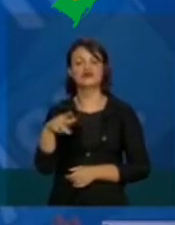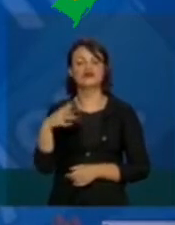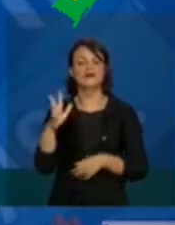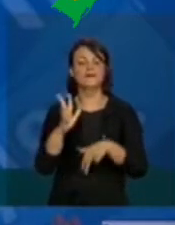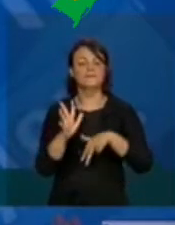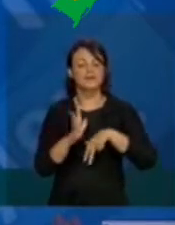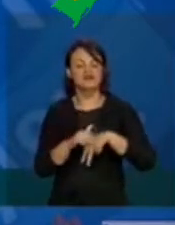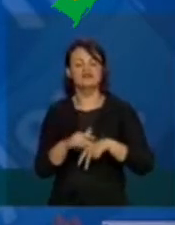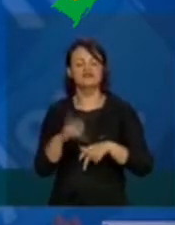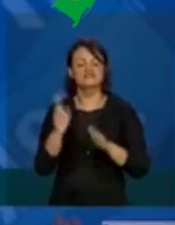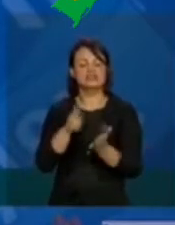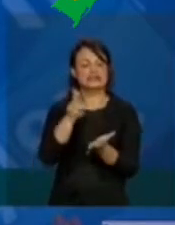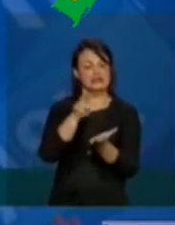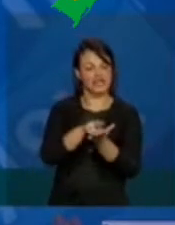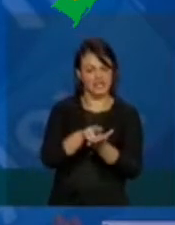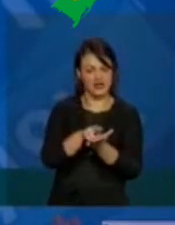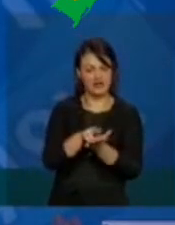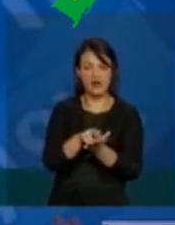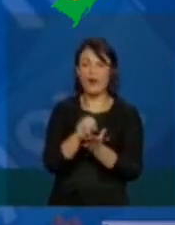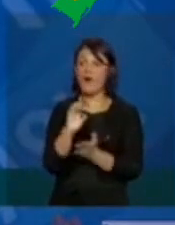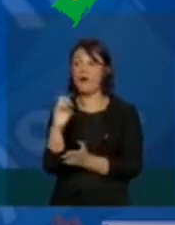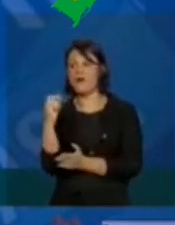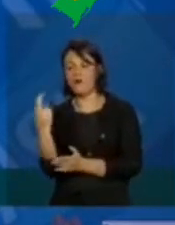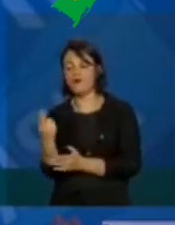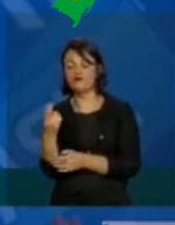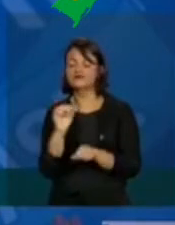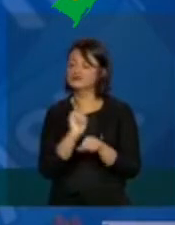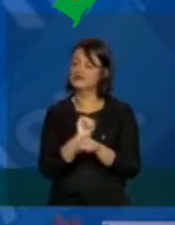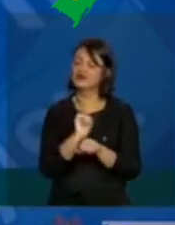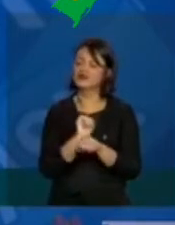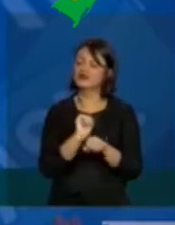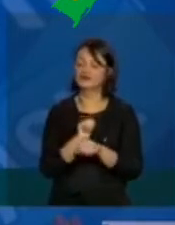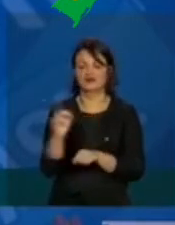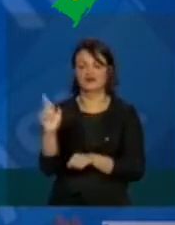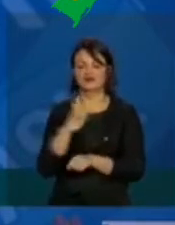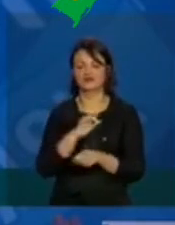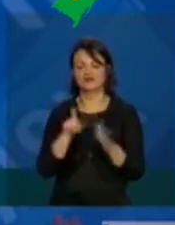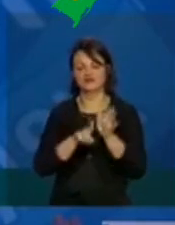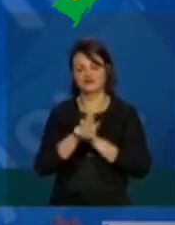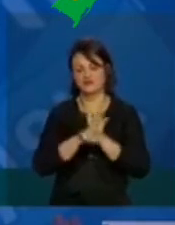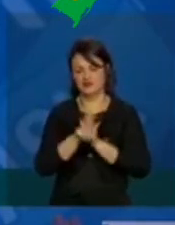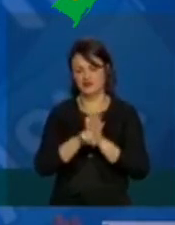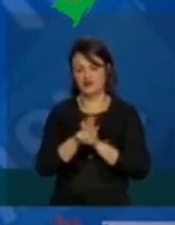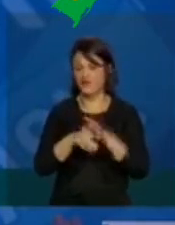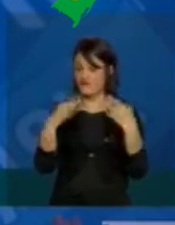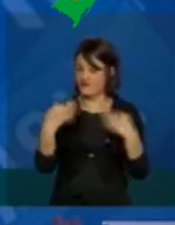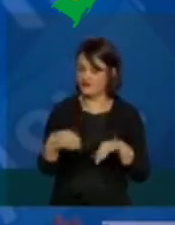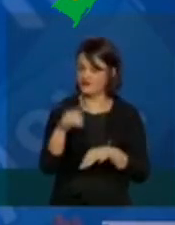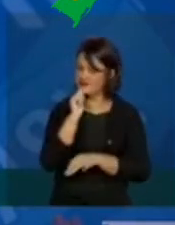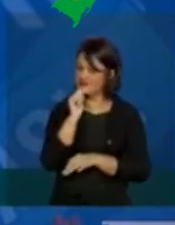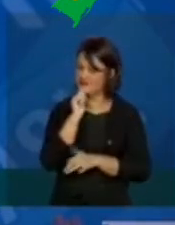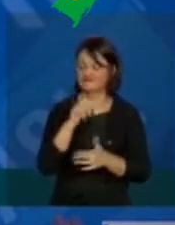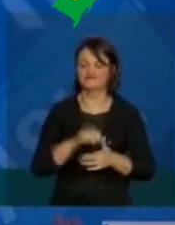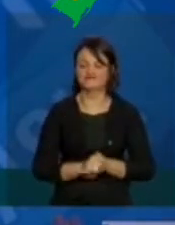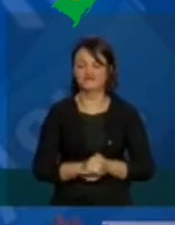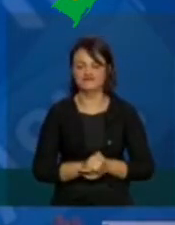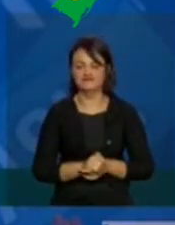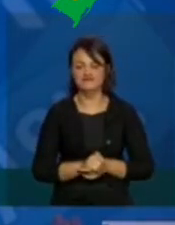estão internados ou estão aguardando resultado de exame, ainda não tem a confirmação.